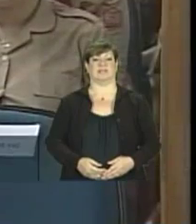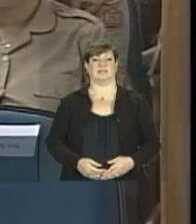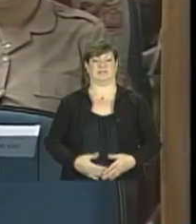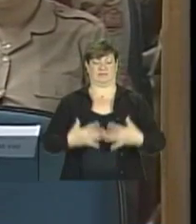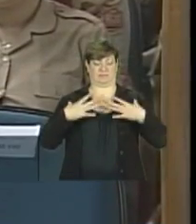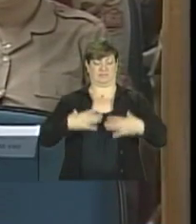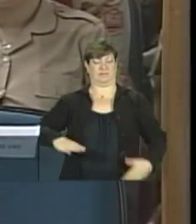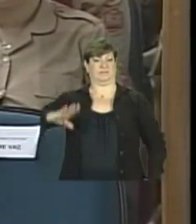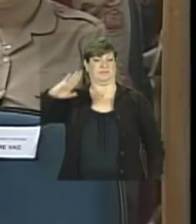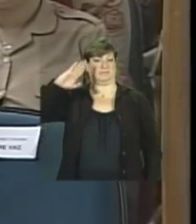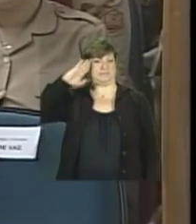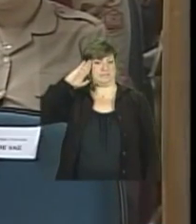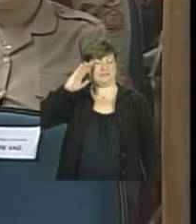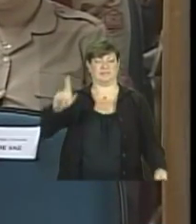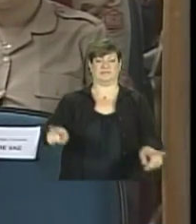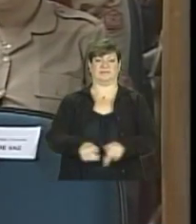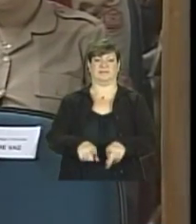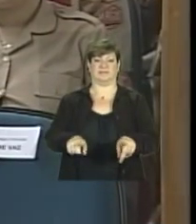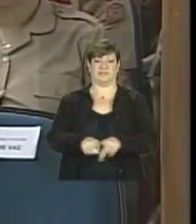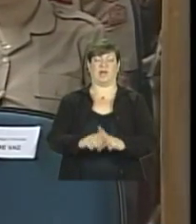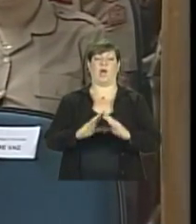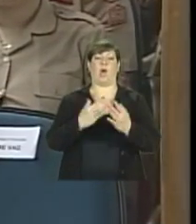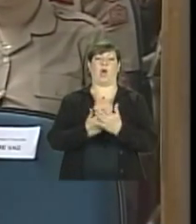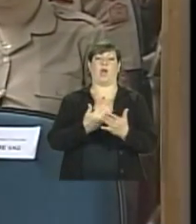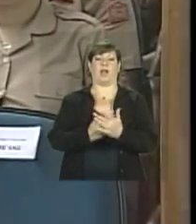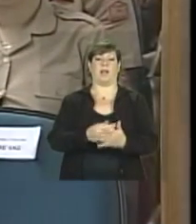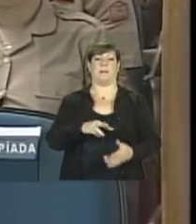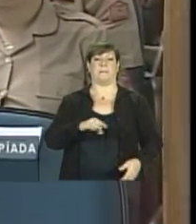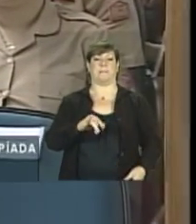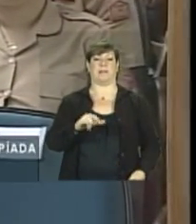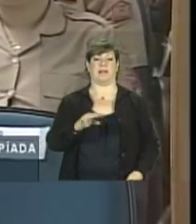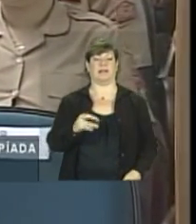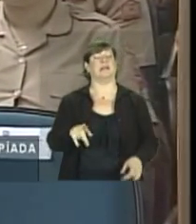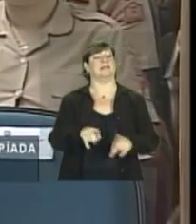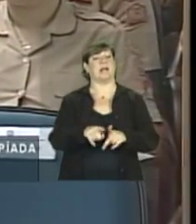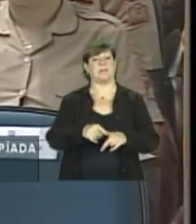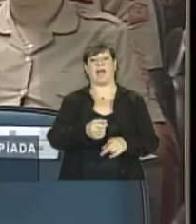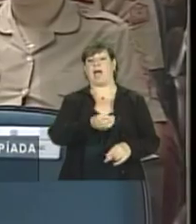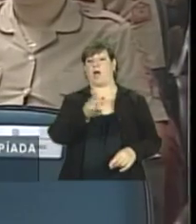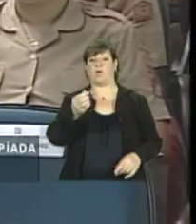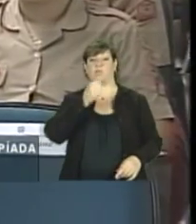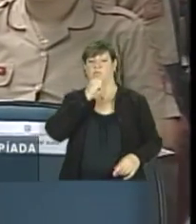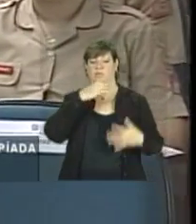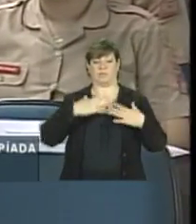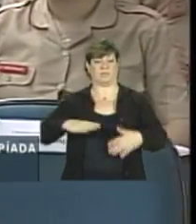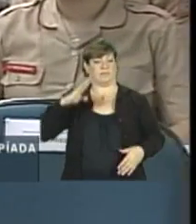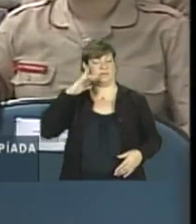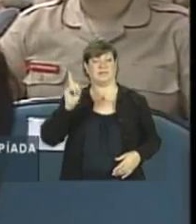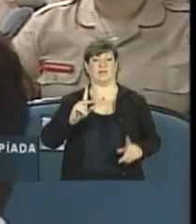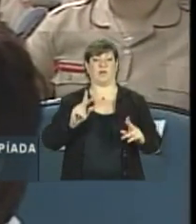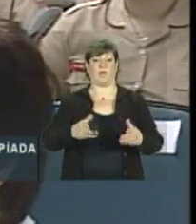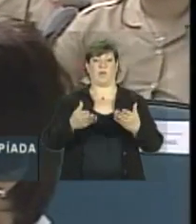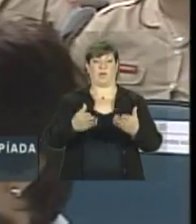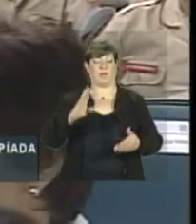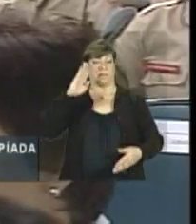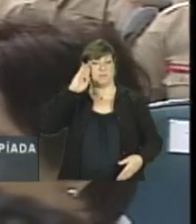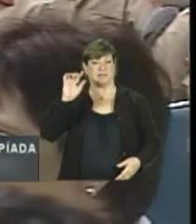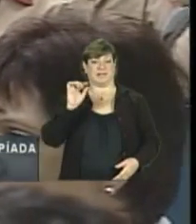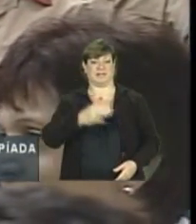fardados do Colégio Militar, de grande participação nesse evento, e não fardados, como o nosso homenageado principal